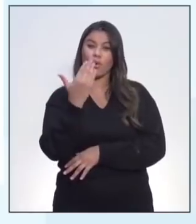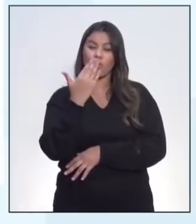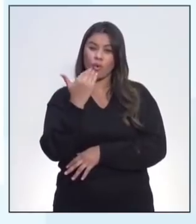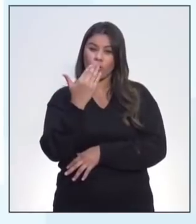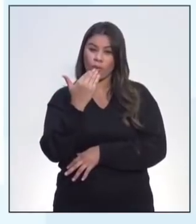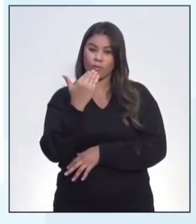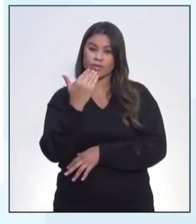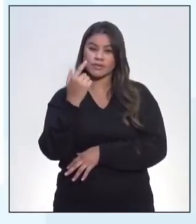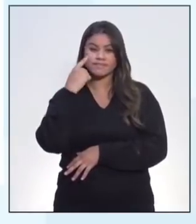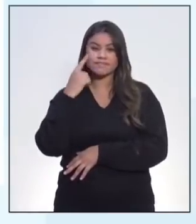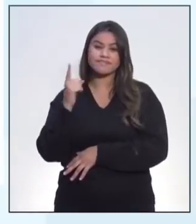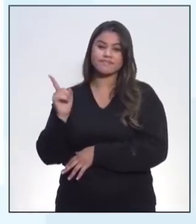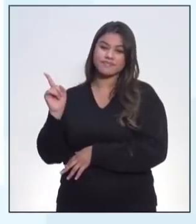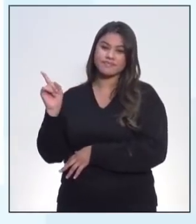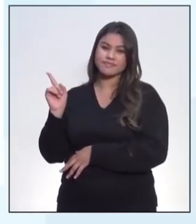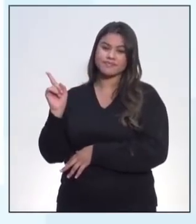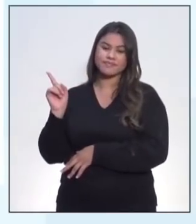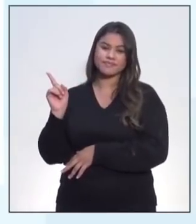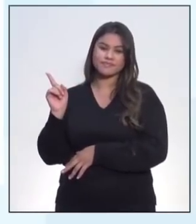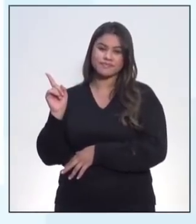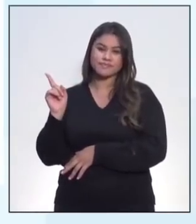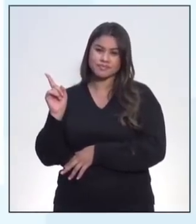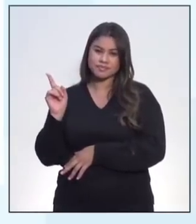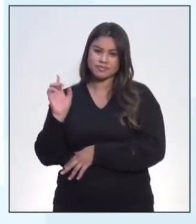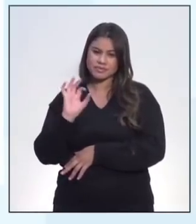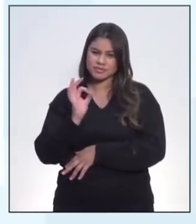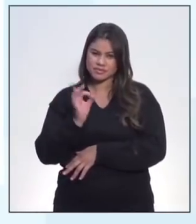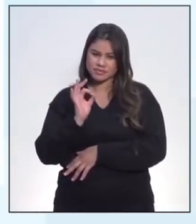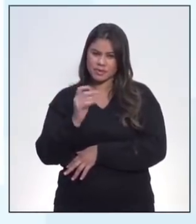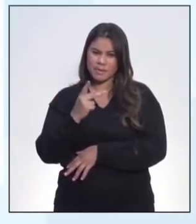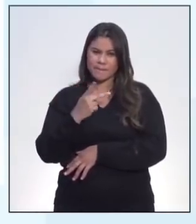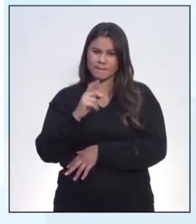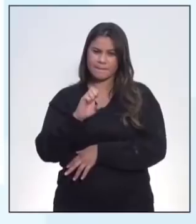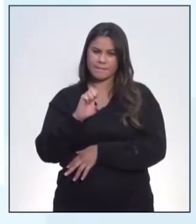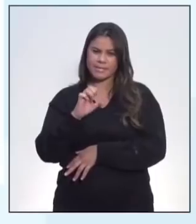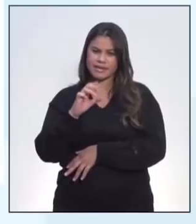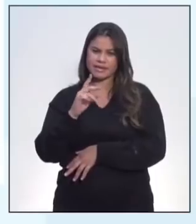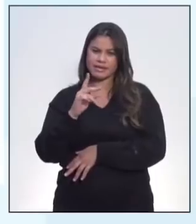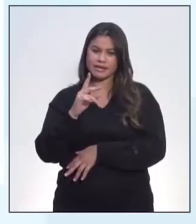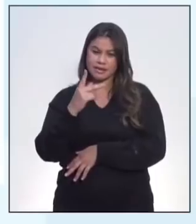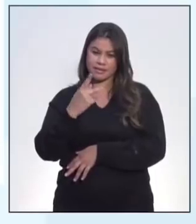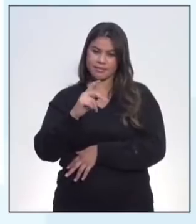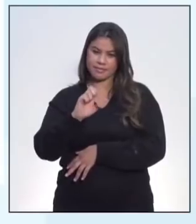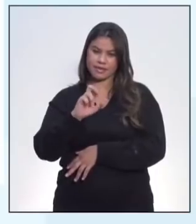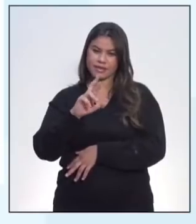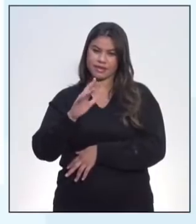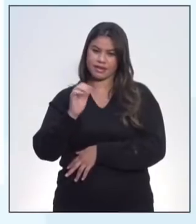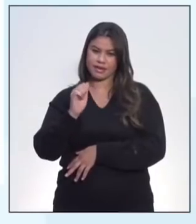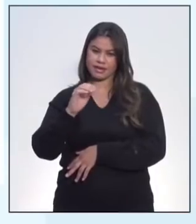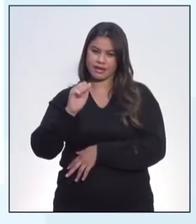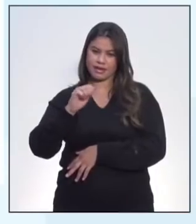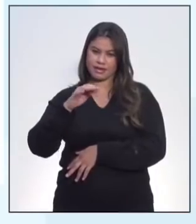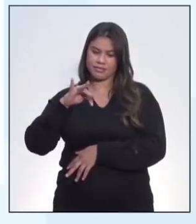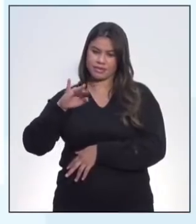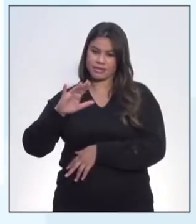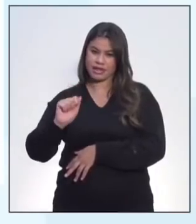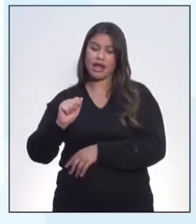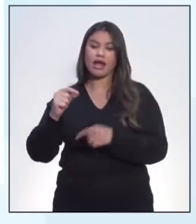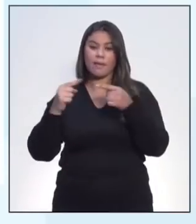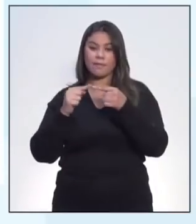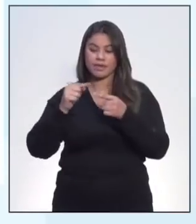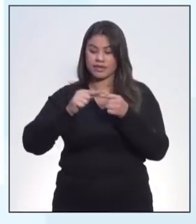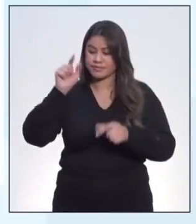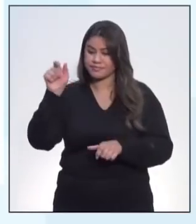esta quantidade que aparece aí. Estou correto, Alessandra? Per capita significa isso, por cabeça? Sim, a ideia da per